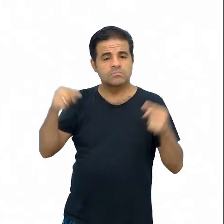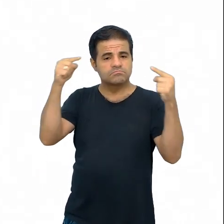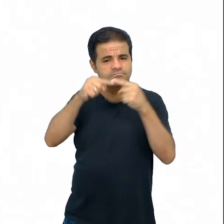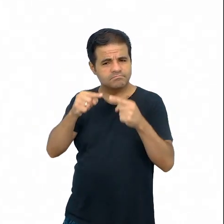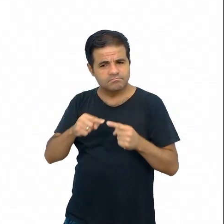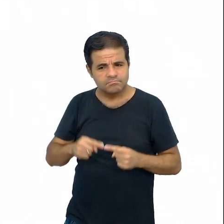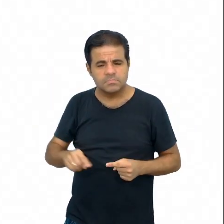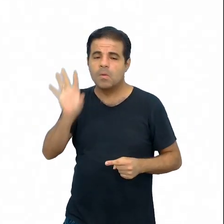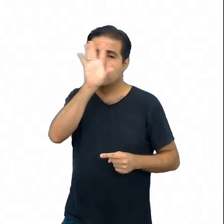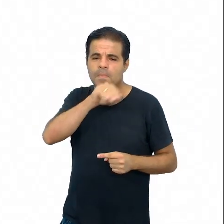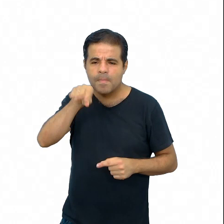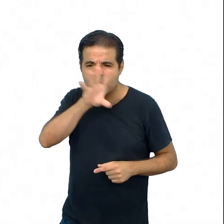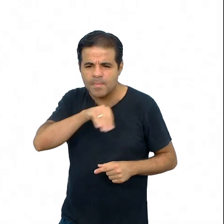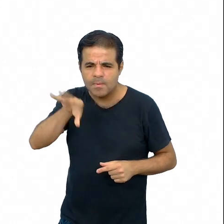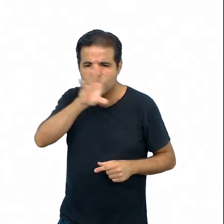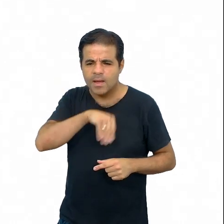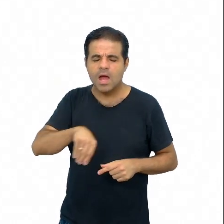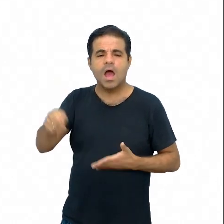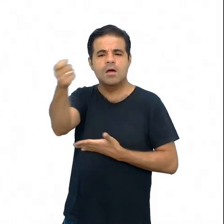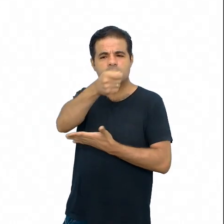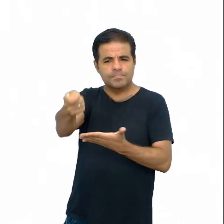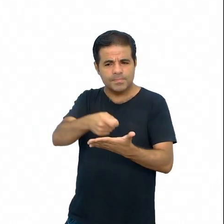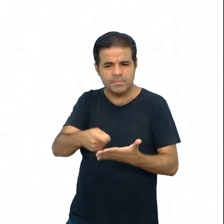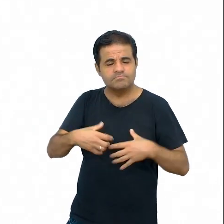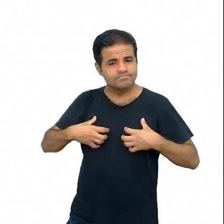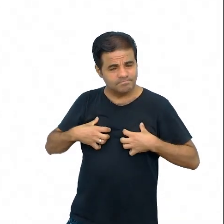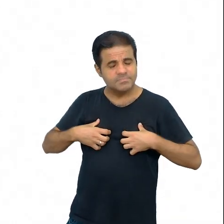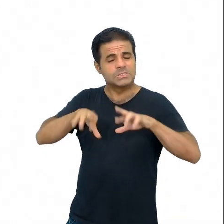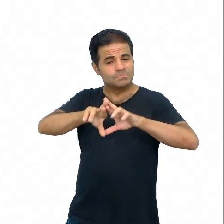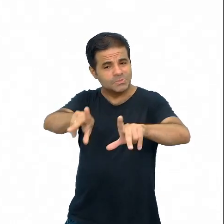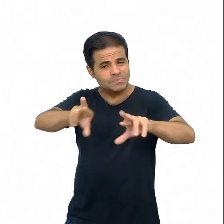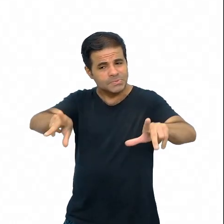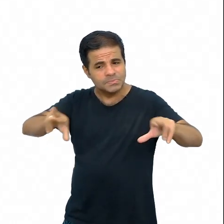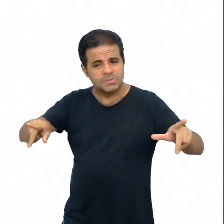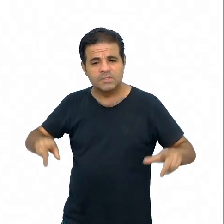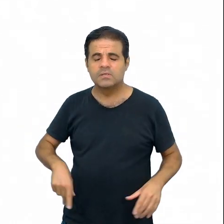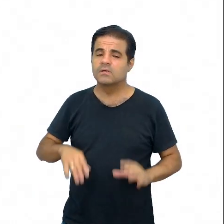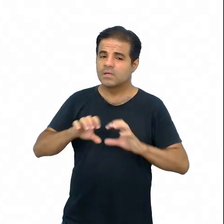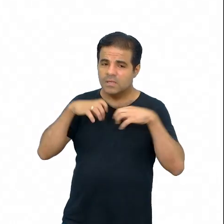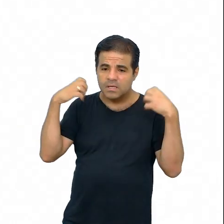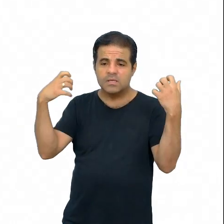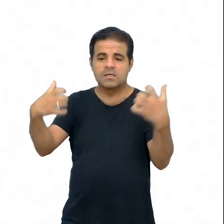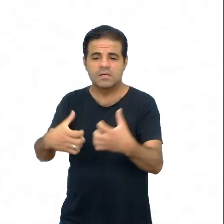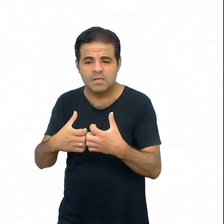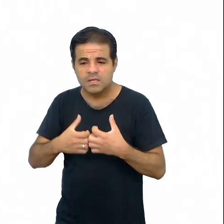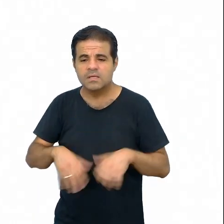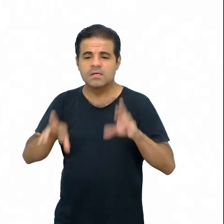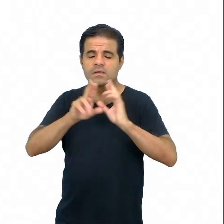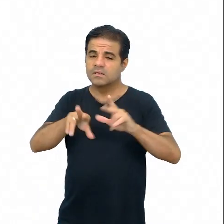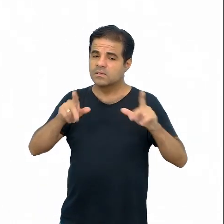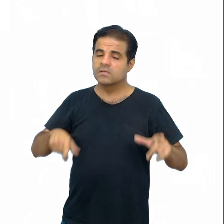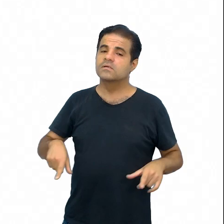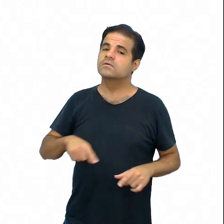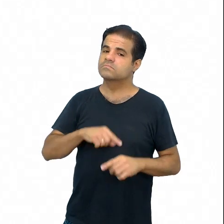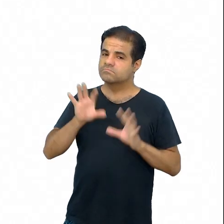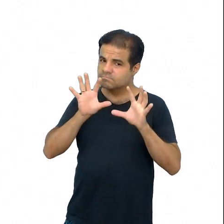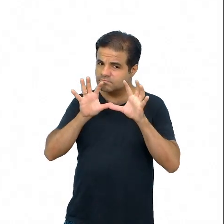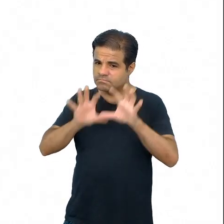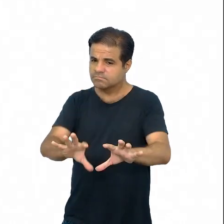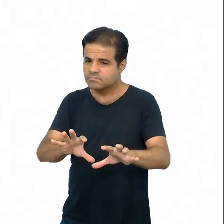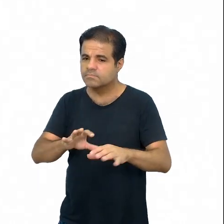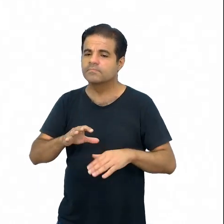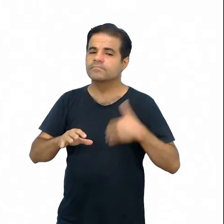combinam oralidade e escrita de formas diferentes, em eventos de natureza diferente e cujos efeitos